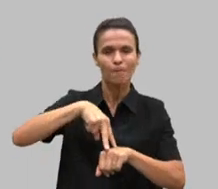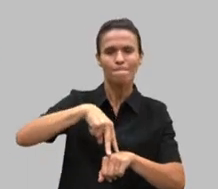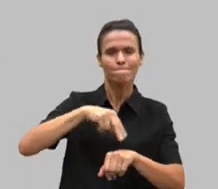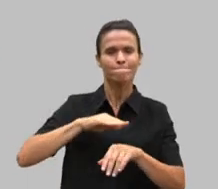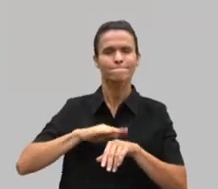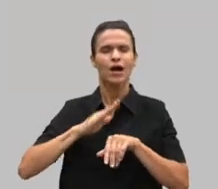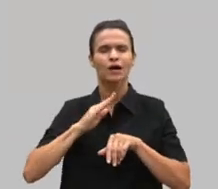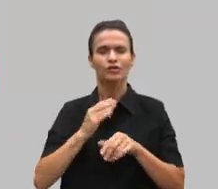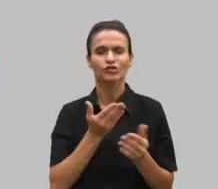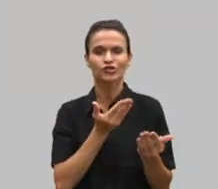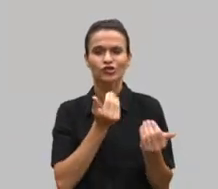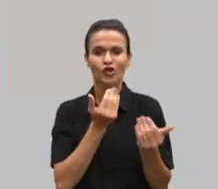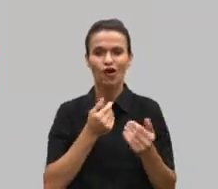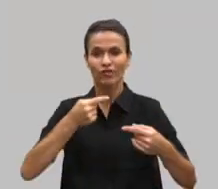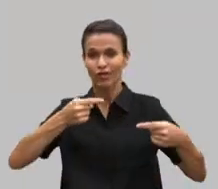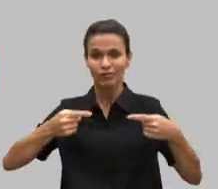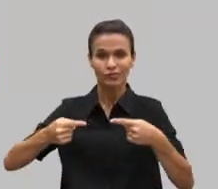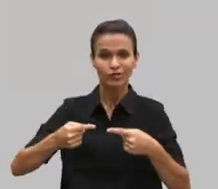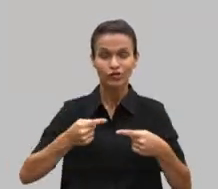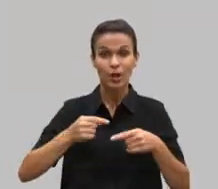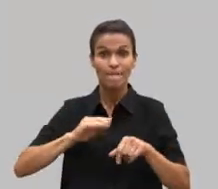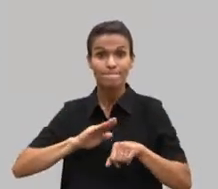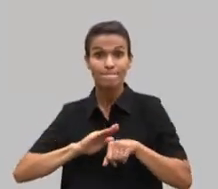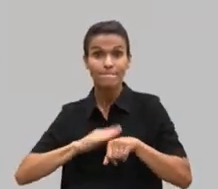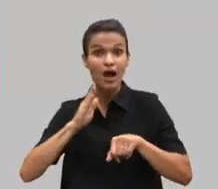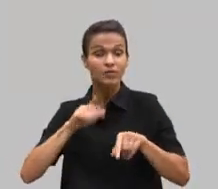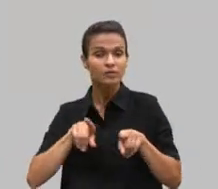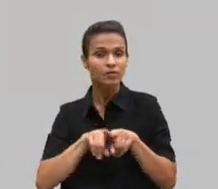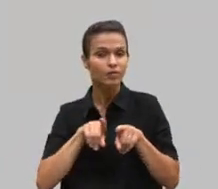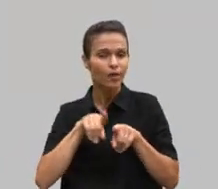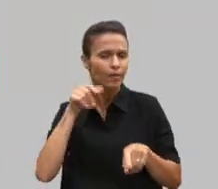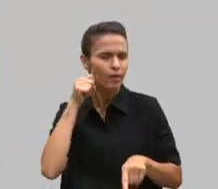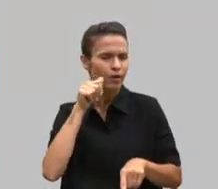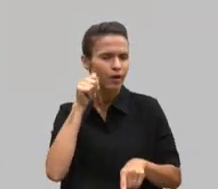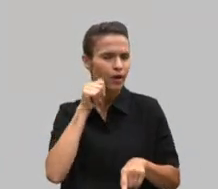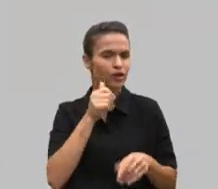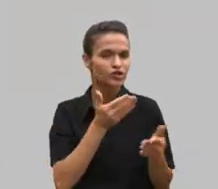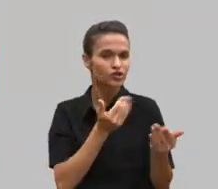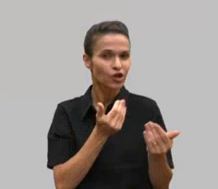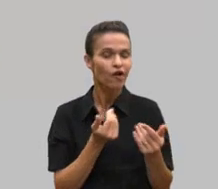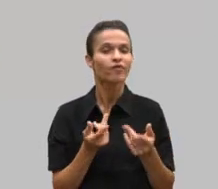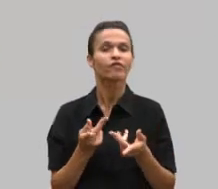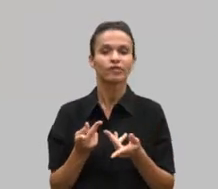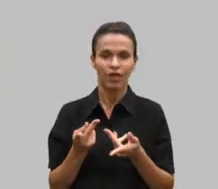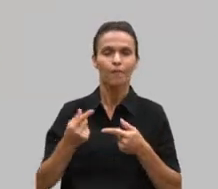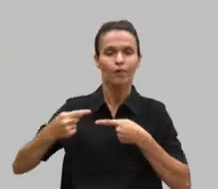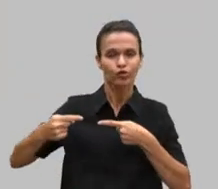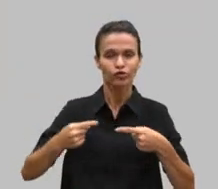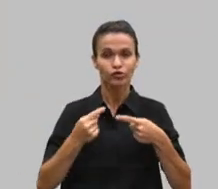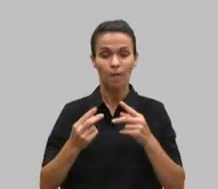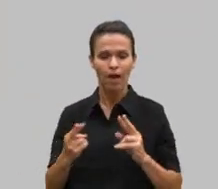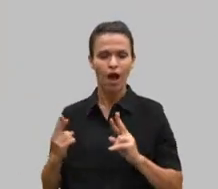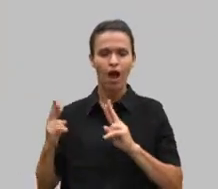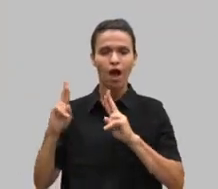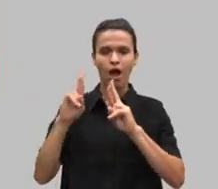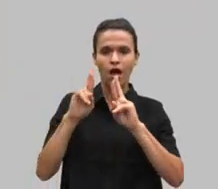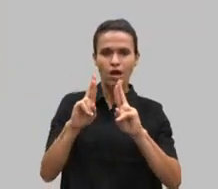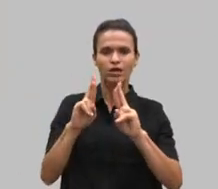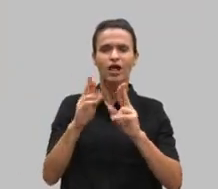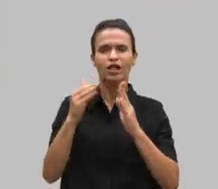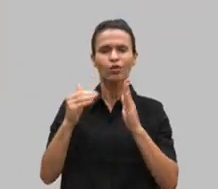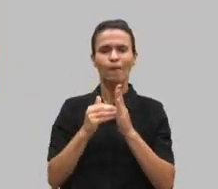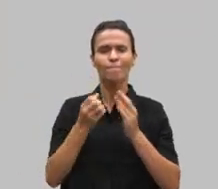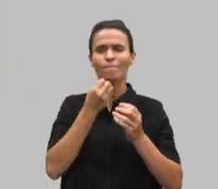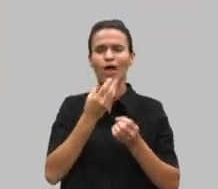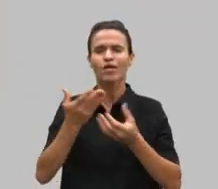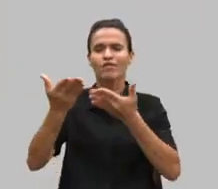política e mais mulheres jovens na política porque representatividade é tudo então sejam bem-vindas e vamos